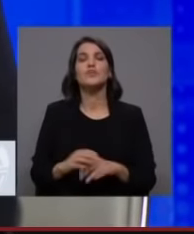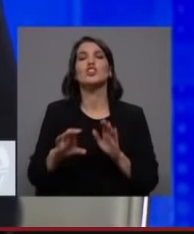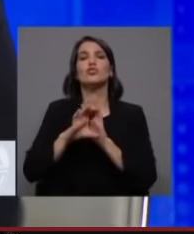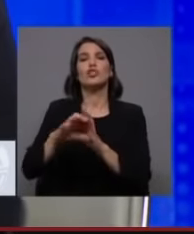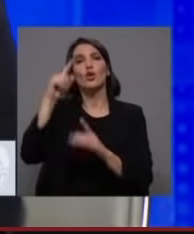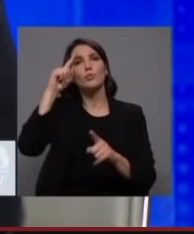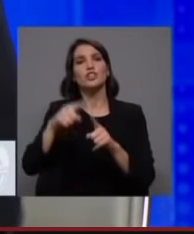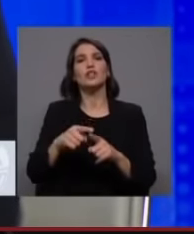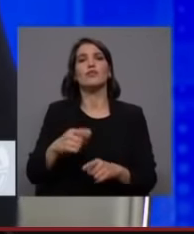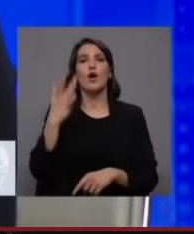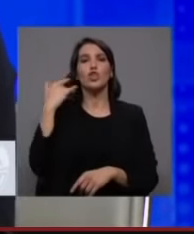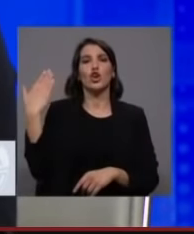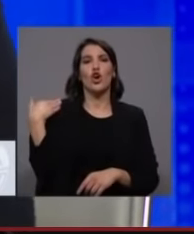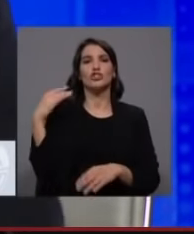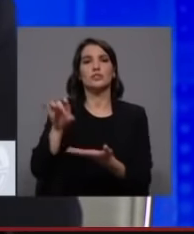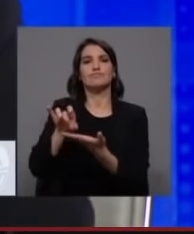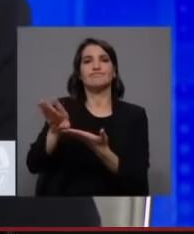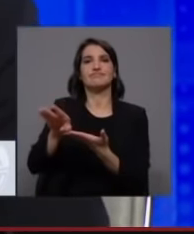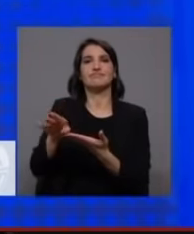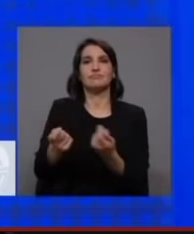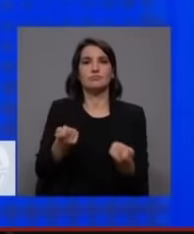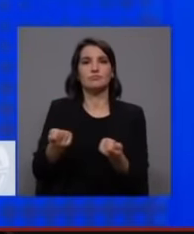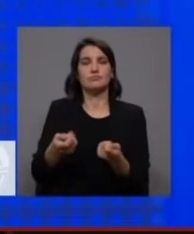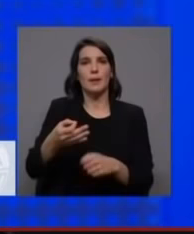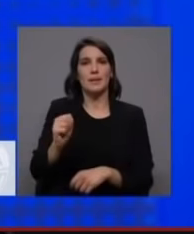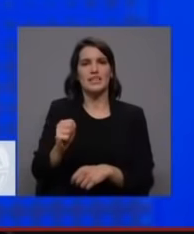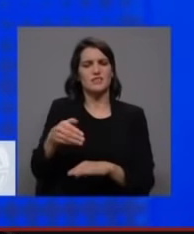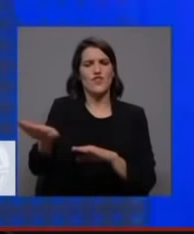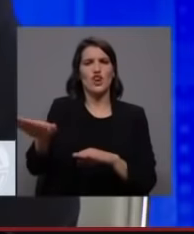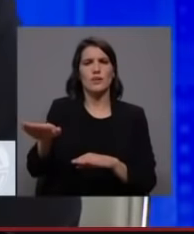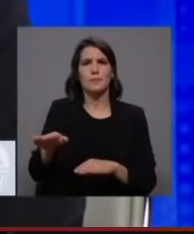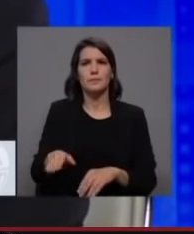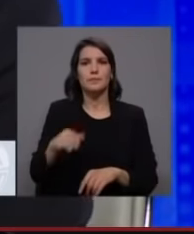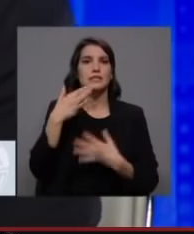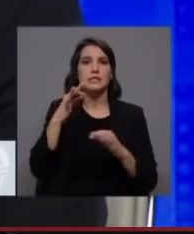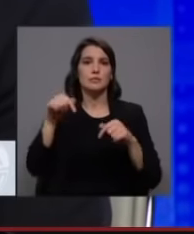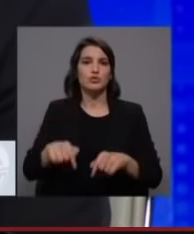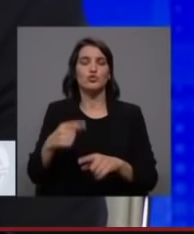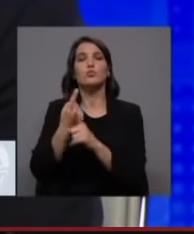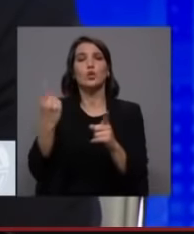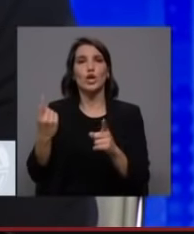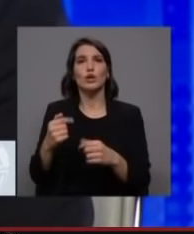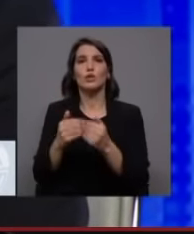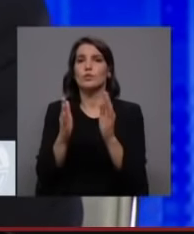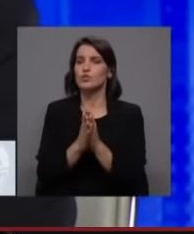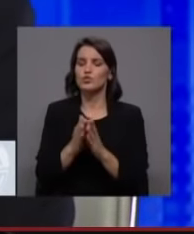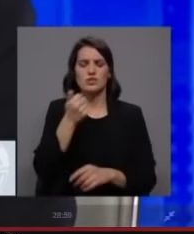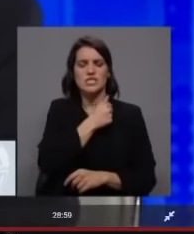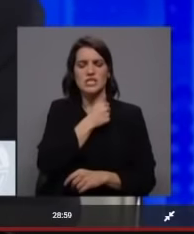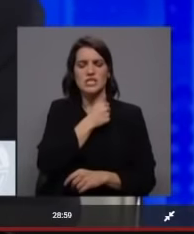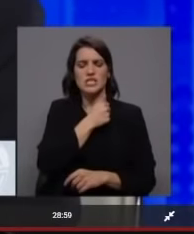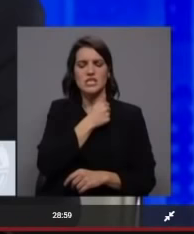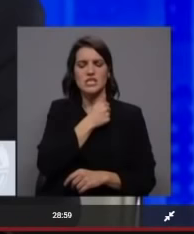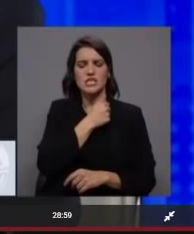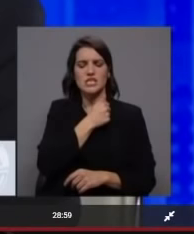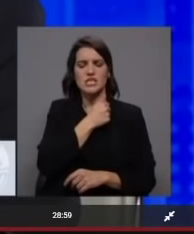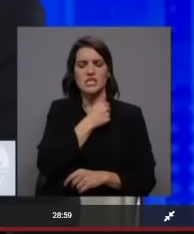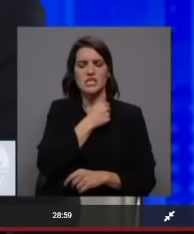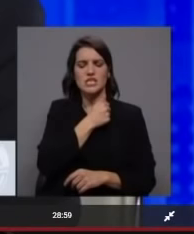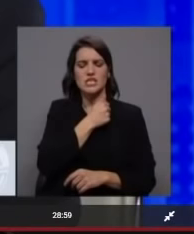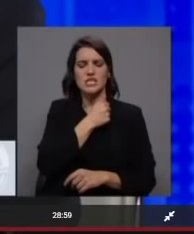tirar António Costa da governação e o partido socialista e a razão é simples e ficou hoje aqui colar faremos todos os sacrifícios for preciso por